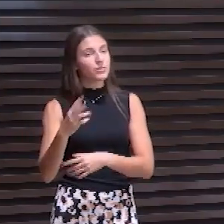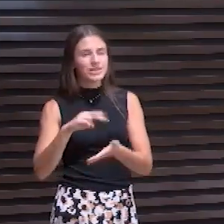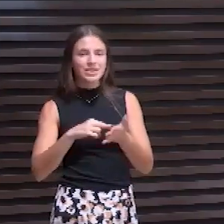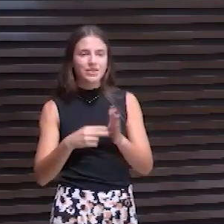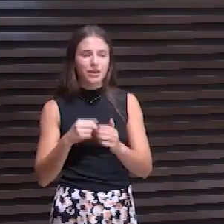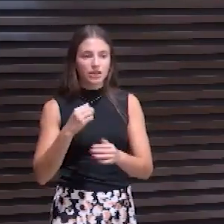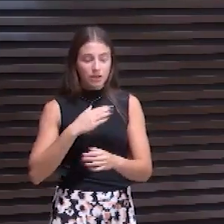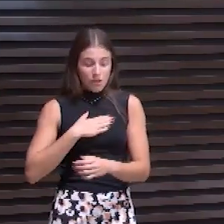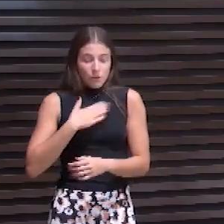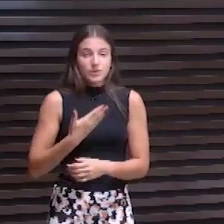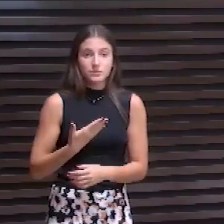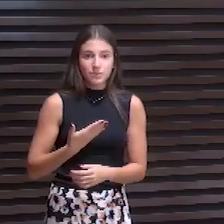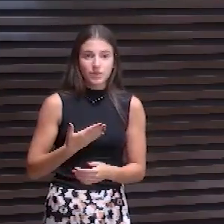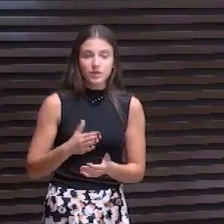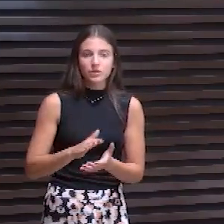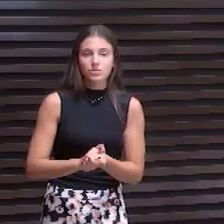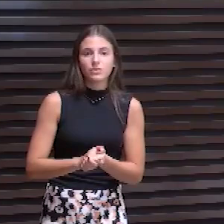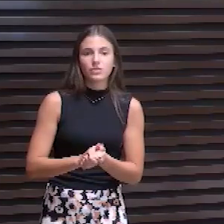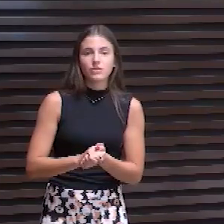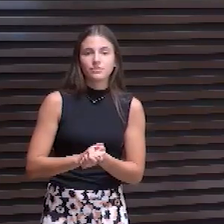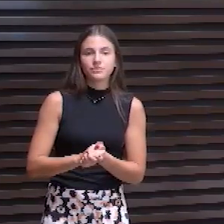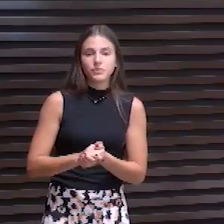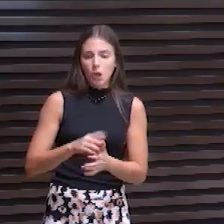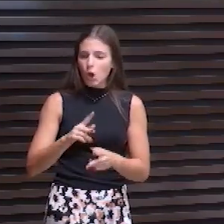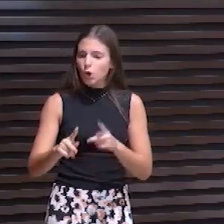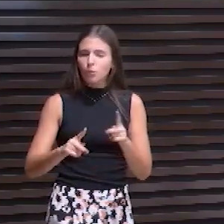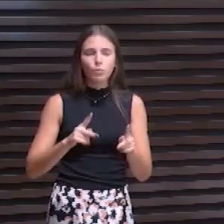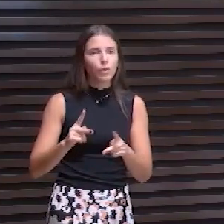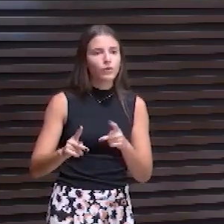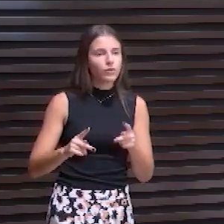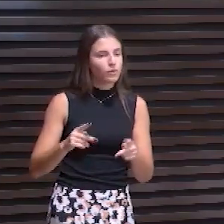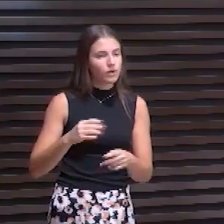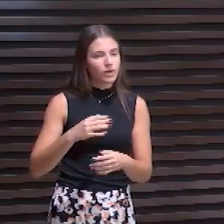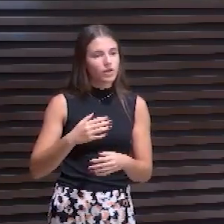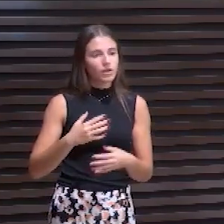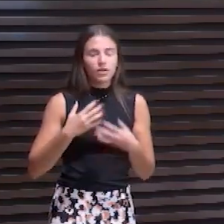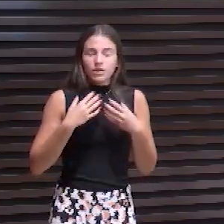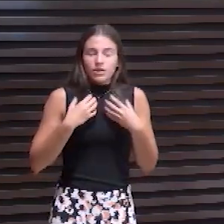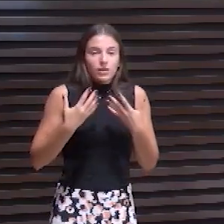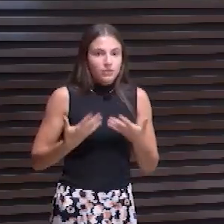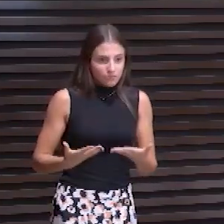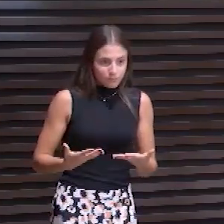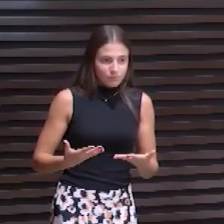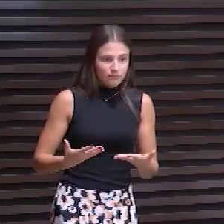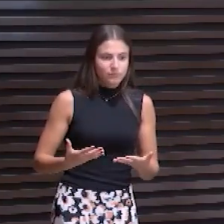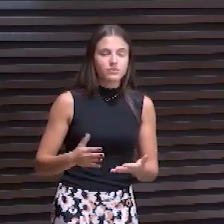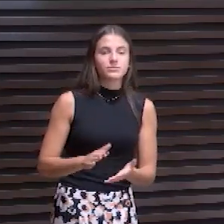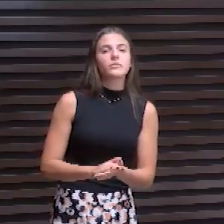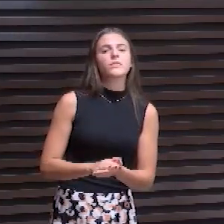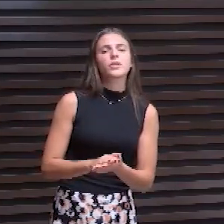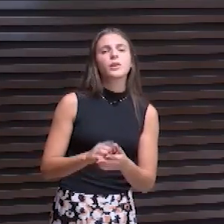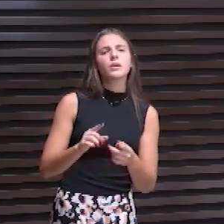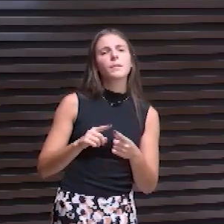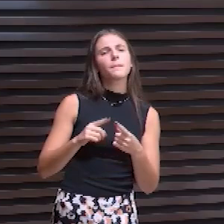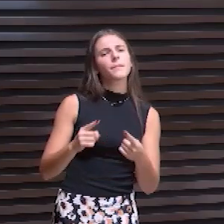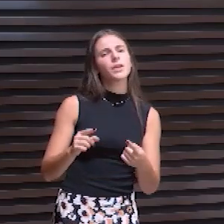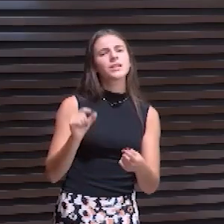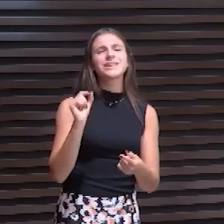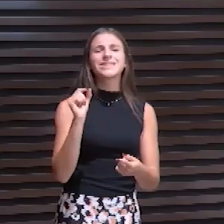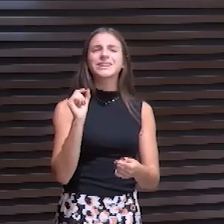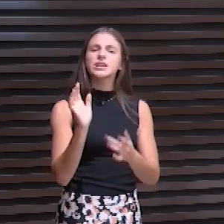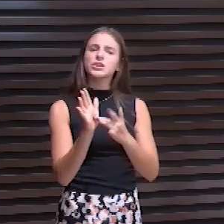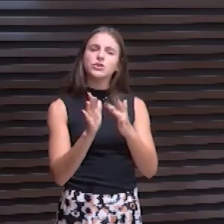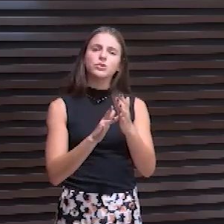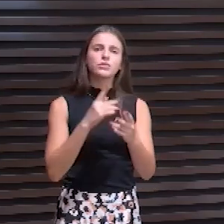choque. Esses ouvintes ficaram chocados com o que Jesus disse aqui. Agora, o que Jesus disse a